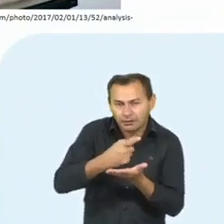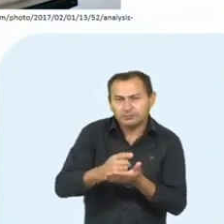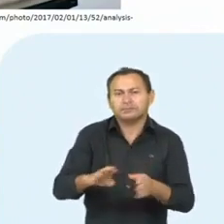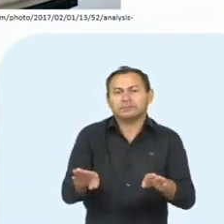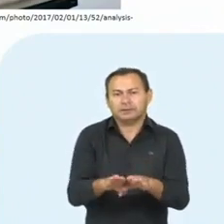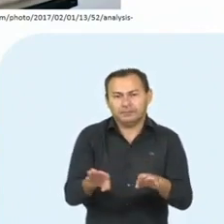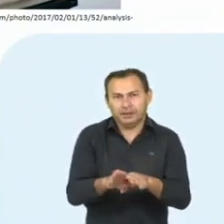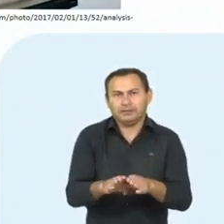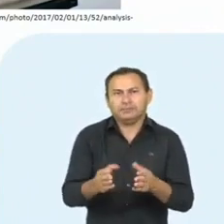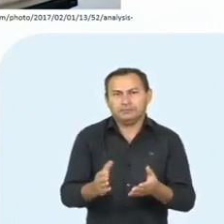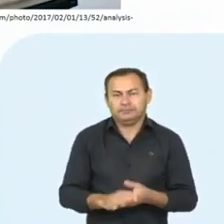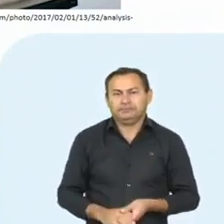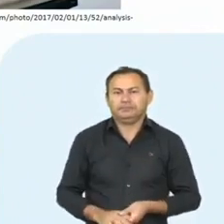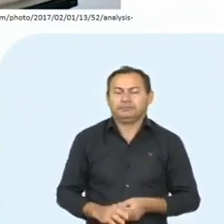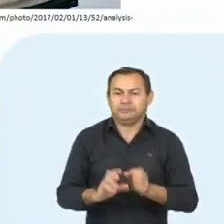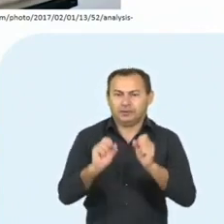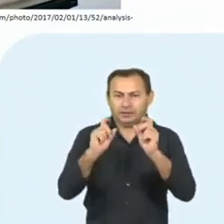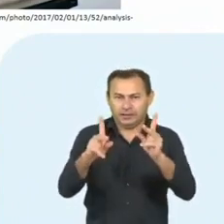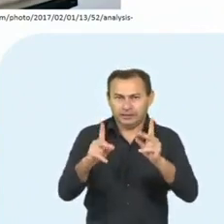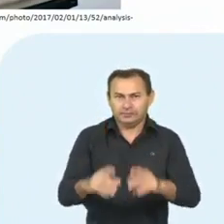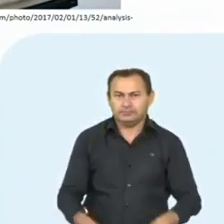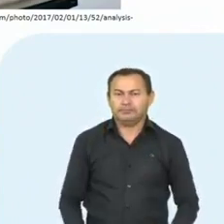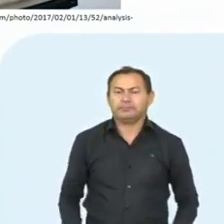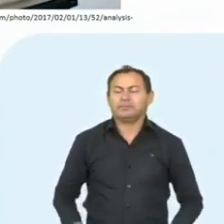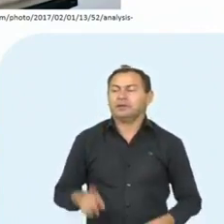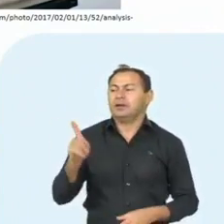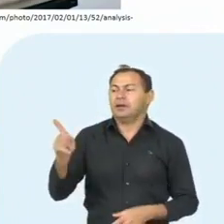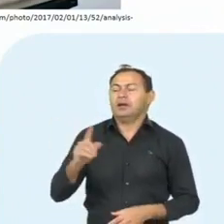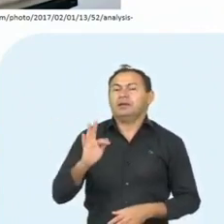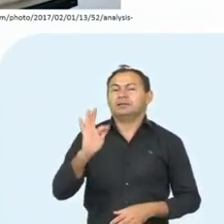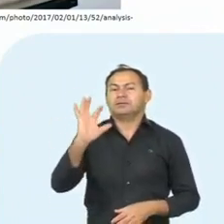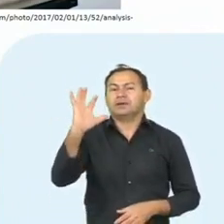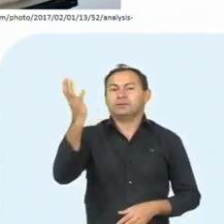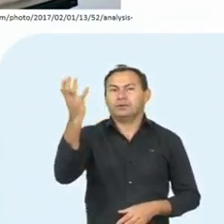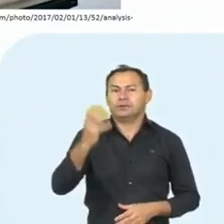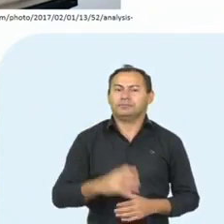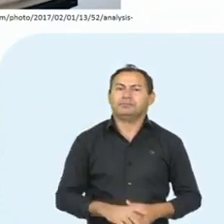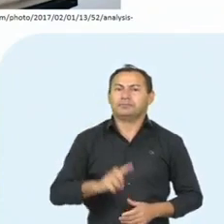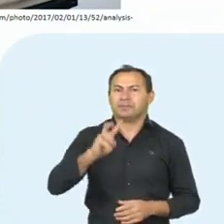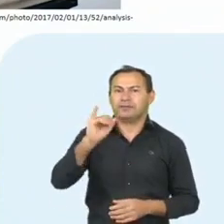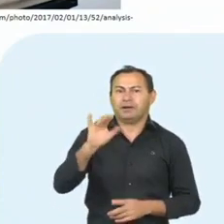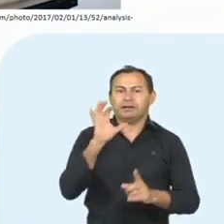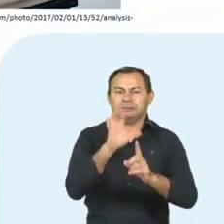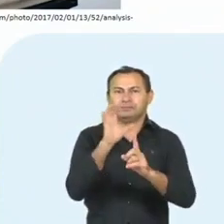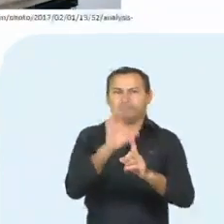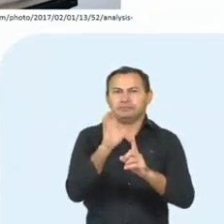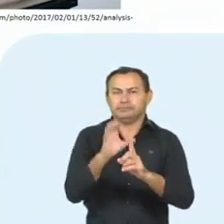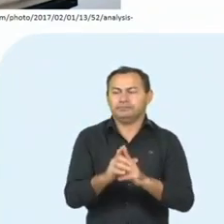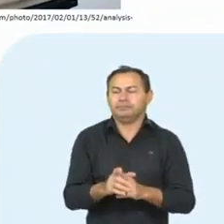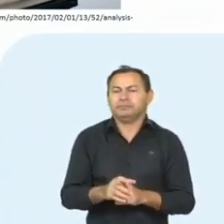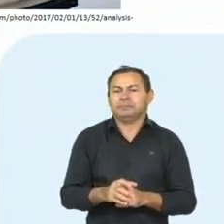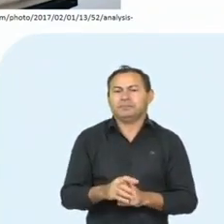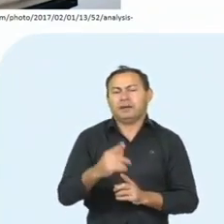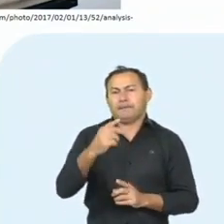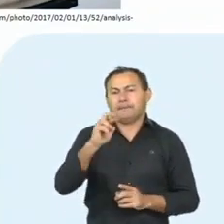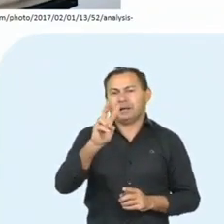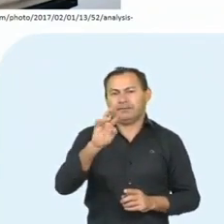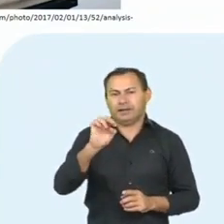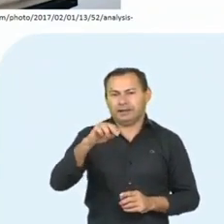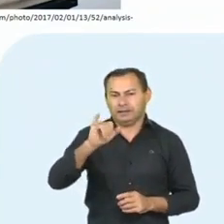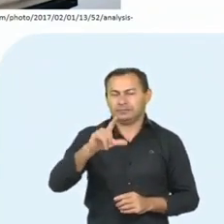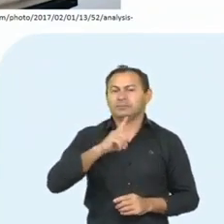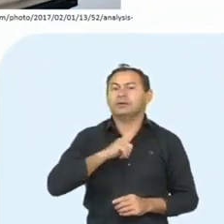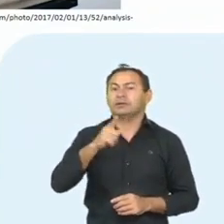também. Ok? Então, são esses os fatores que vão influenciar a prevalência. O que você